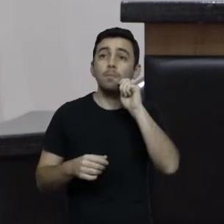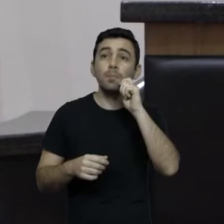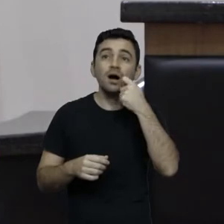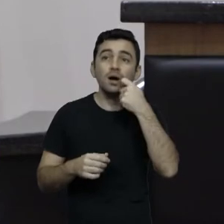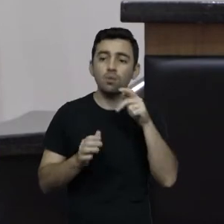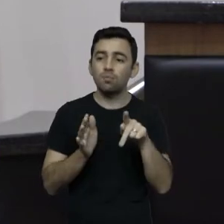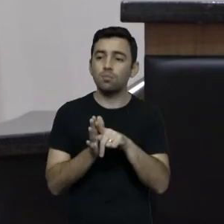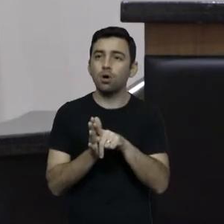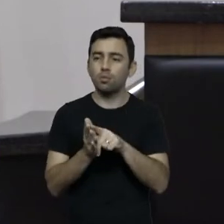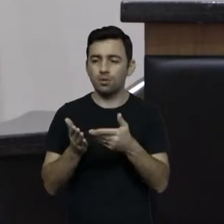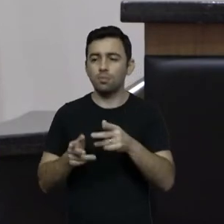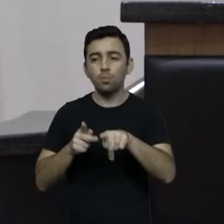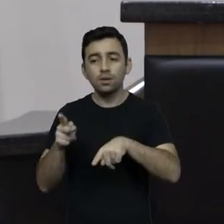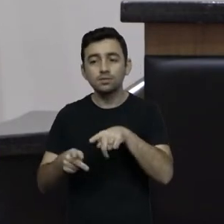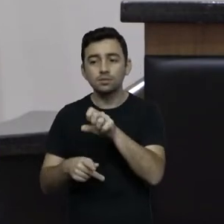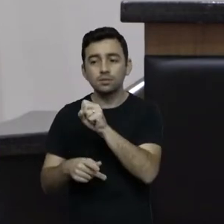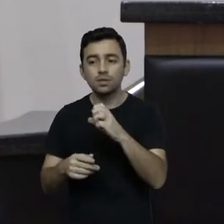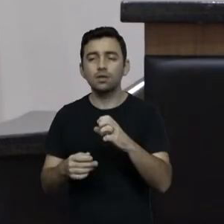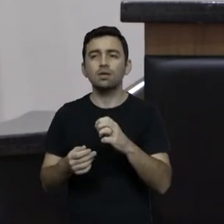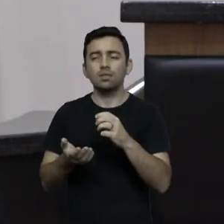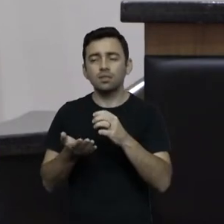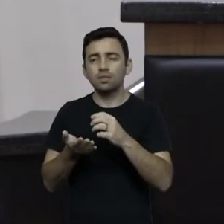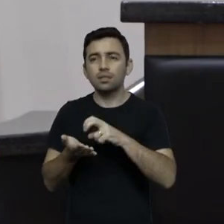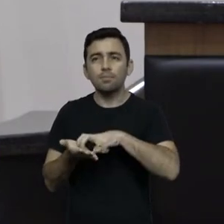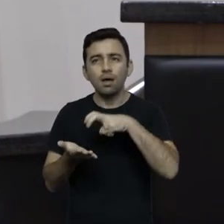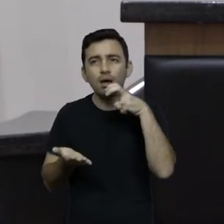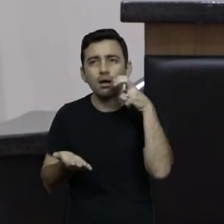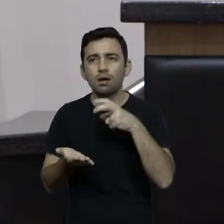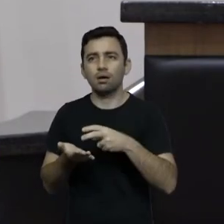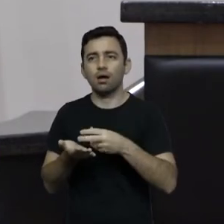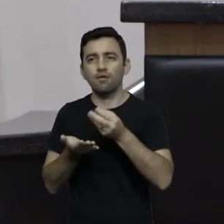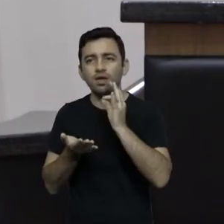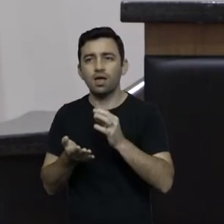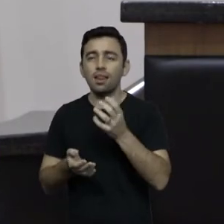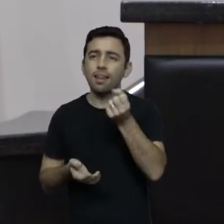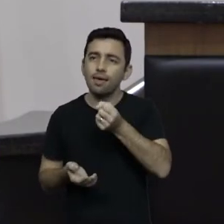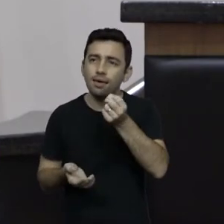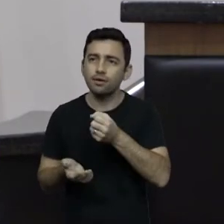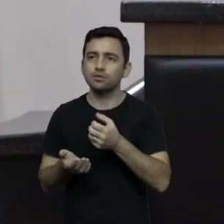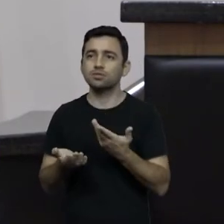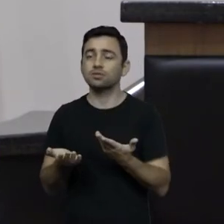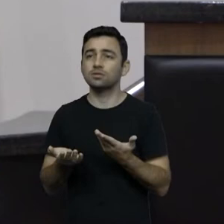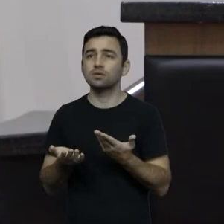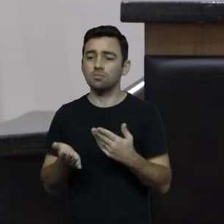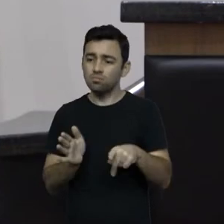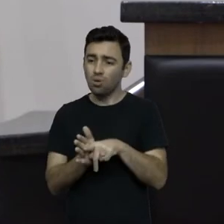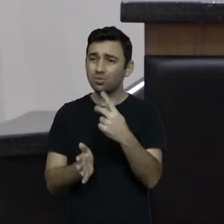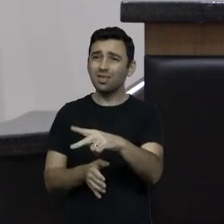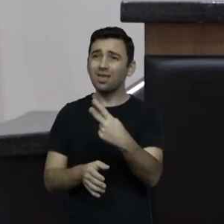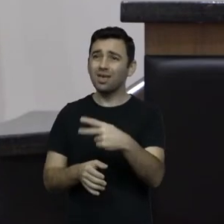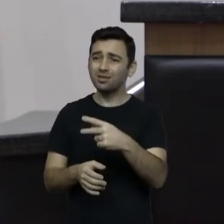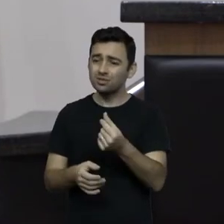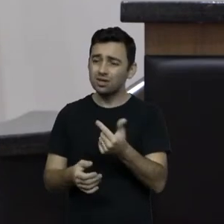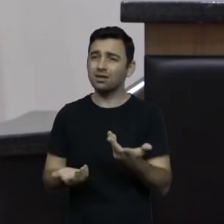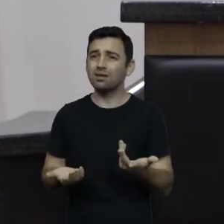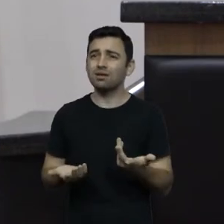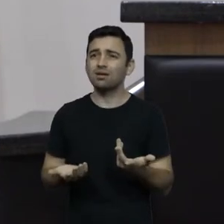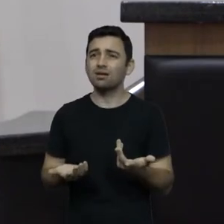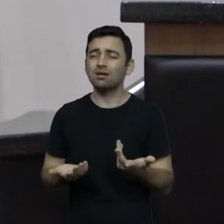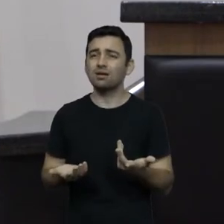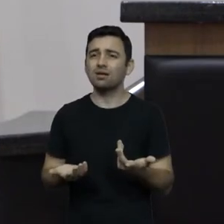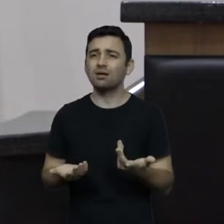Catarinense toma de manhã no leite que ele consome de manhã cedo quando vai para o trabalho quando dá para os seus filhos